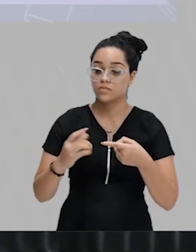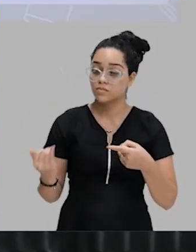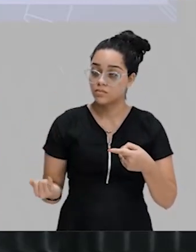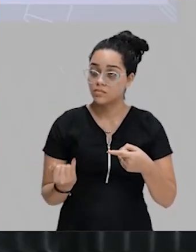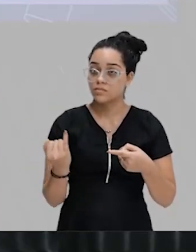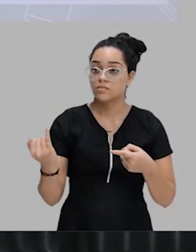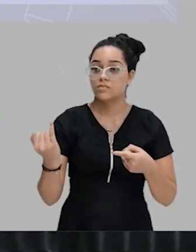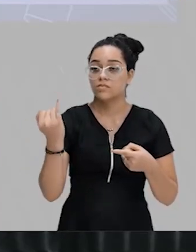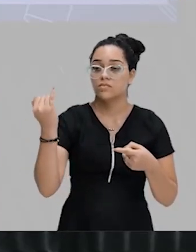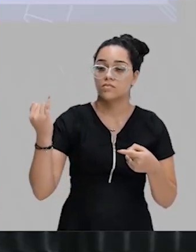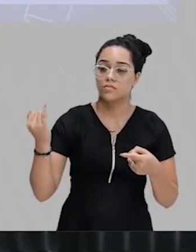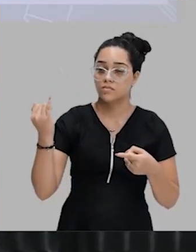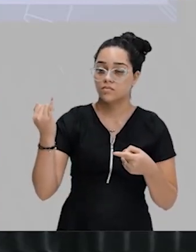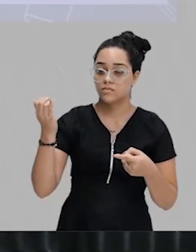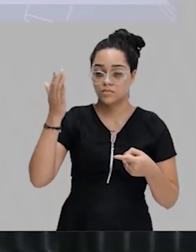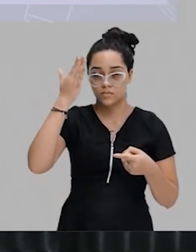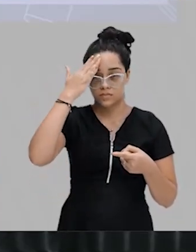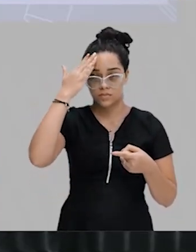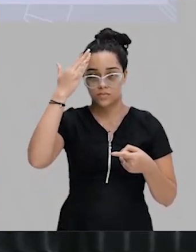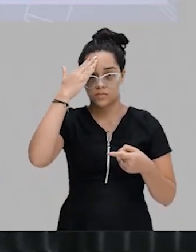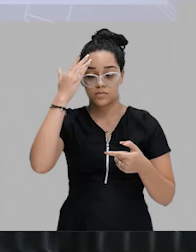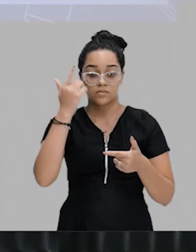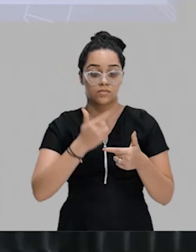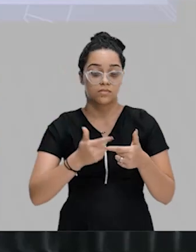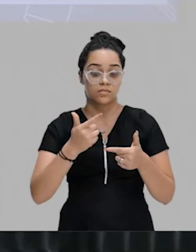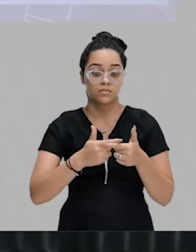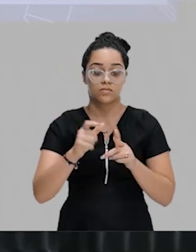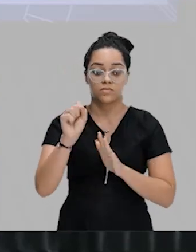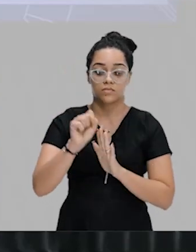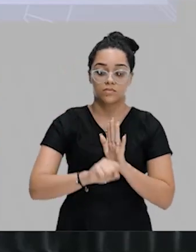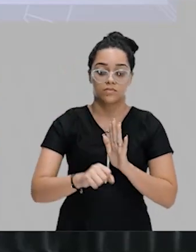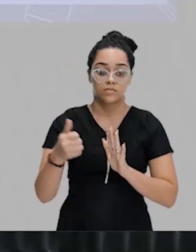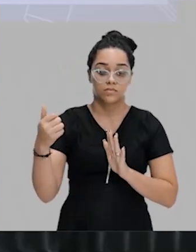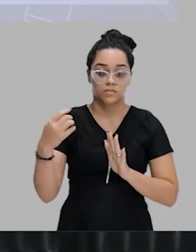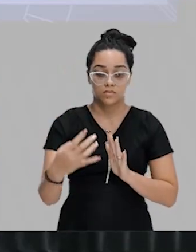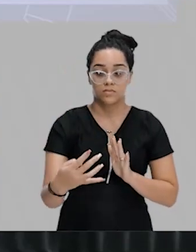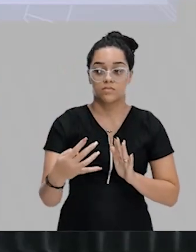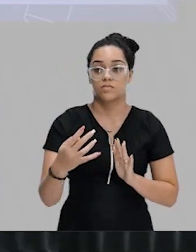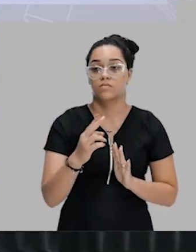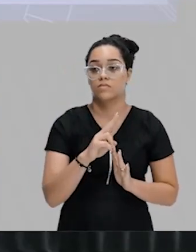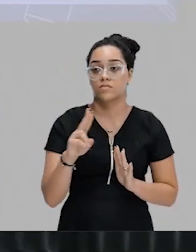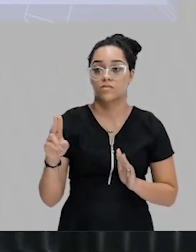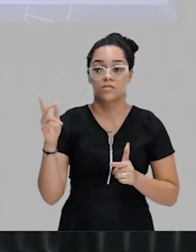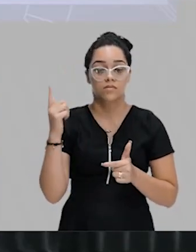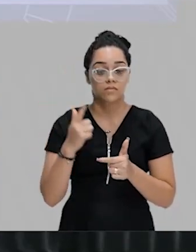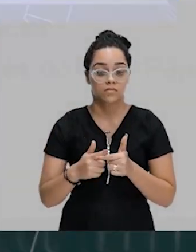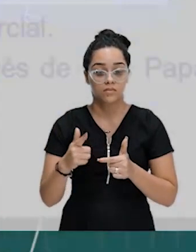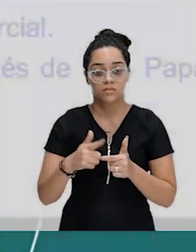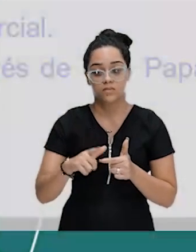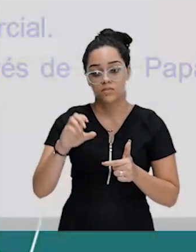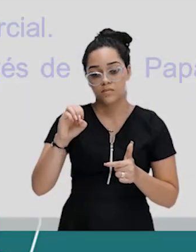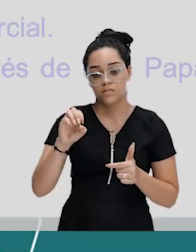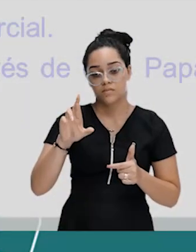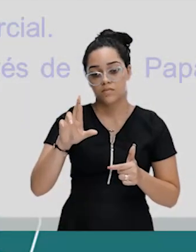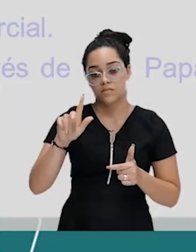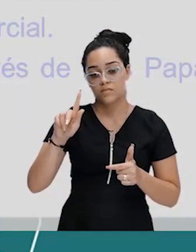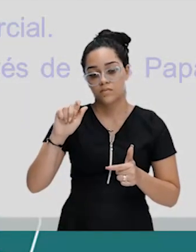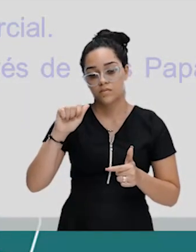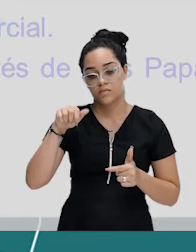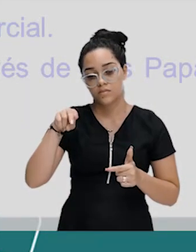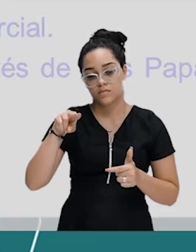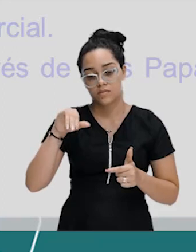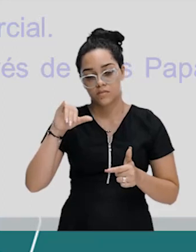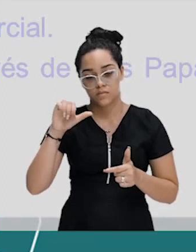nós mergulharmos nessa crise do século XIV, a chamada crise orgânica